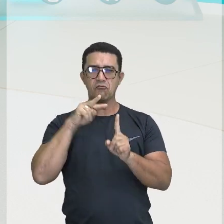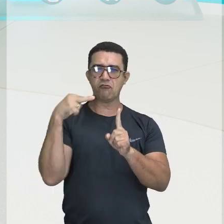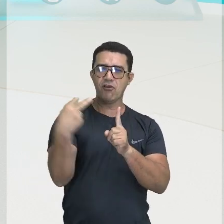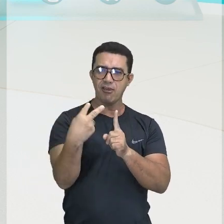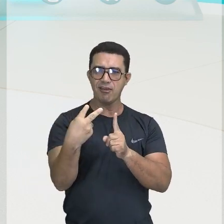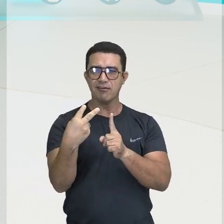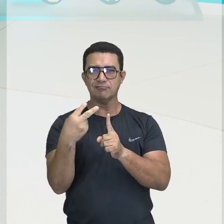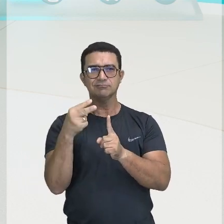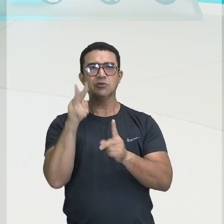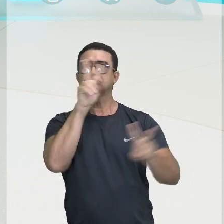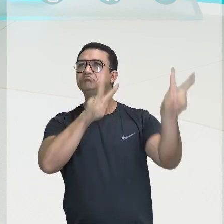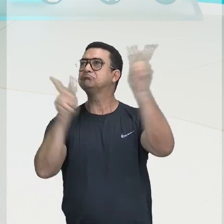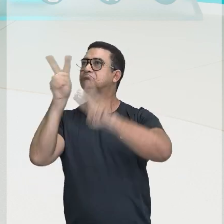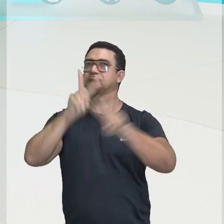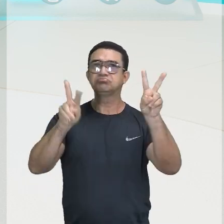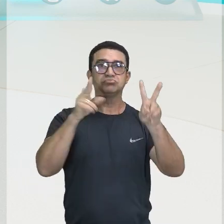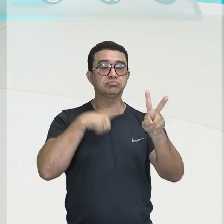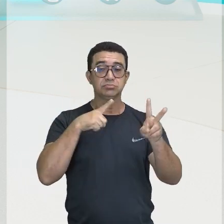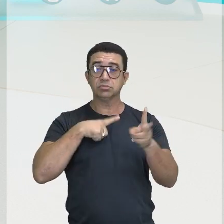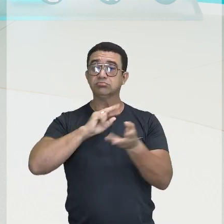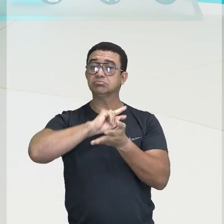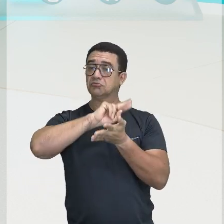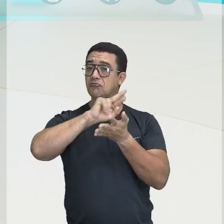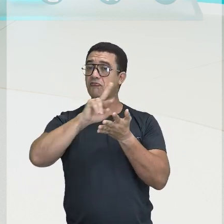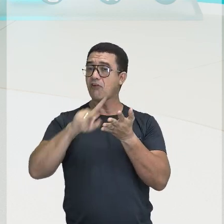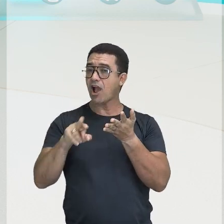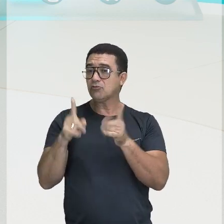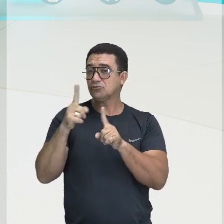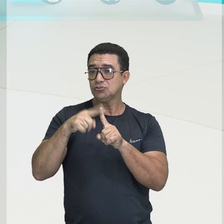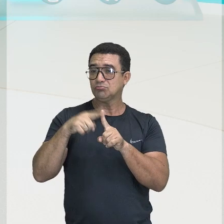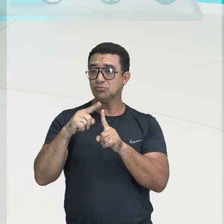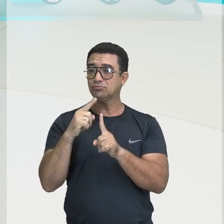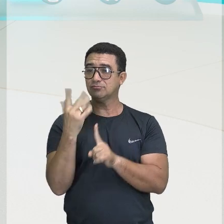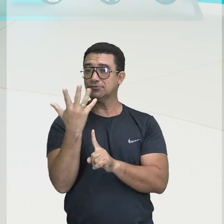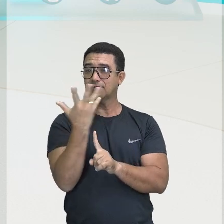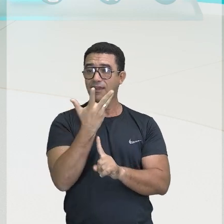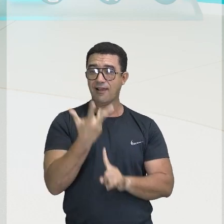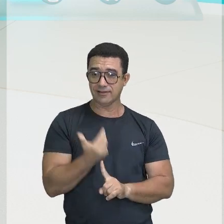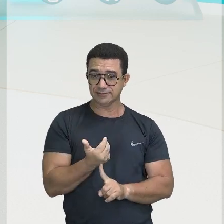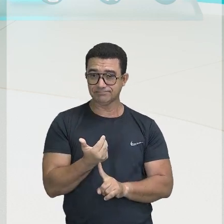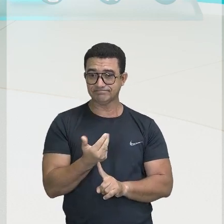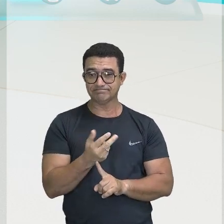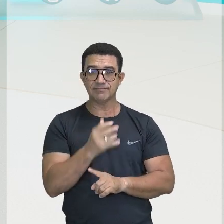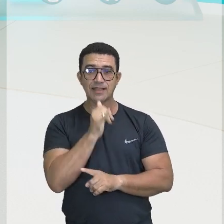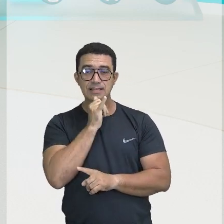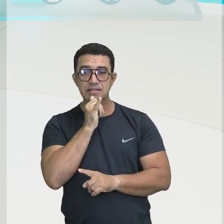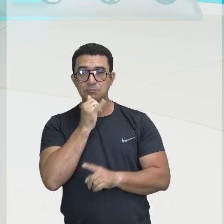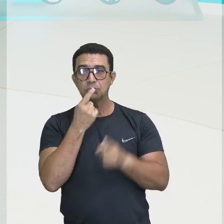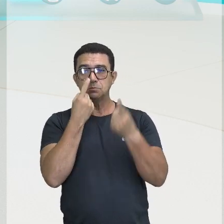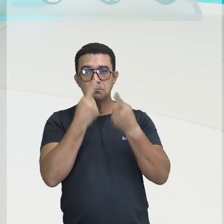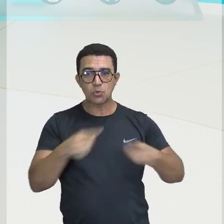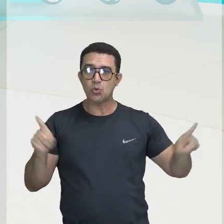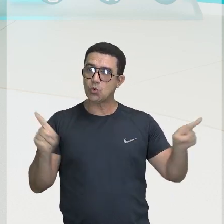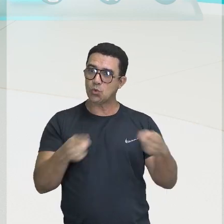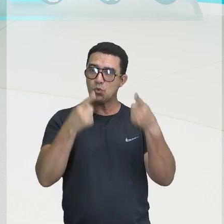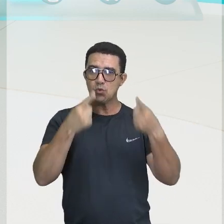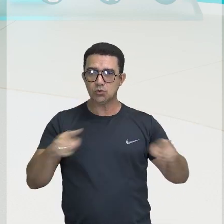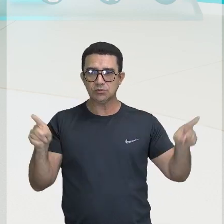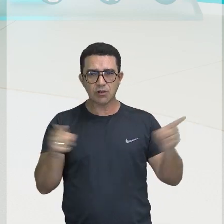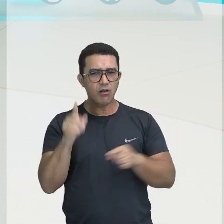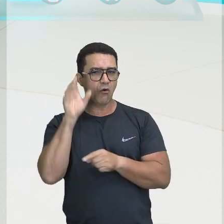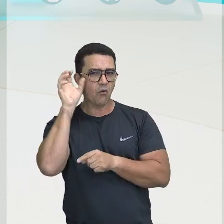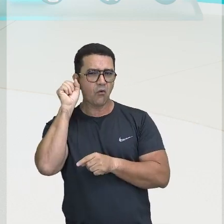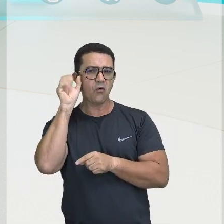vão observar que existem várias artes. Por exemplo, a música que vocês